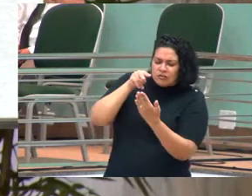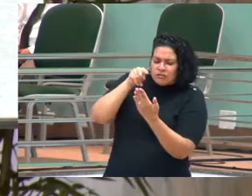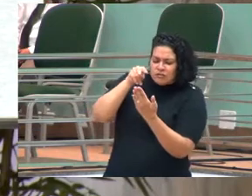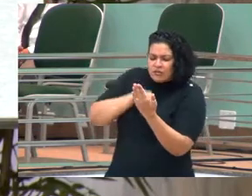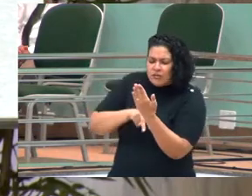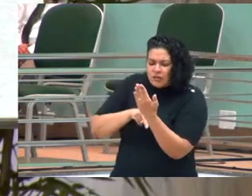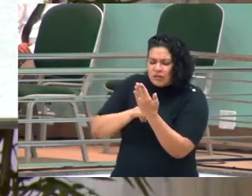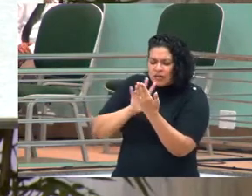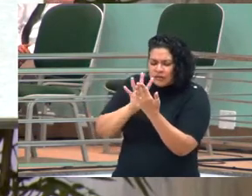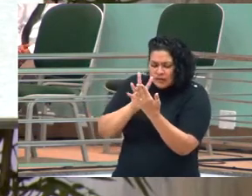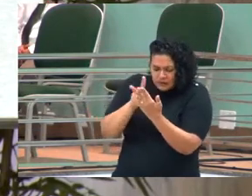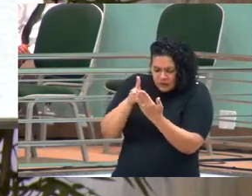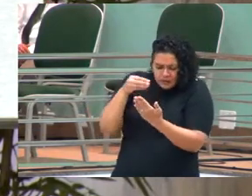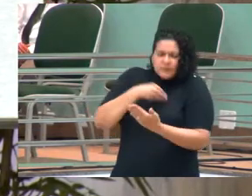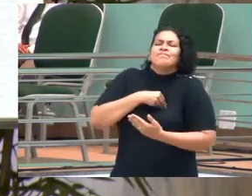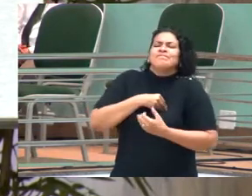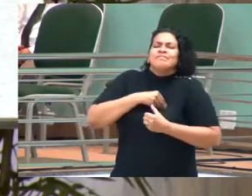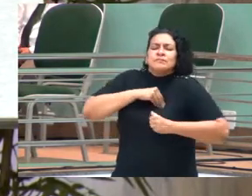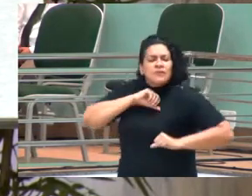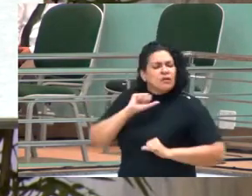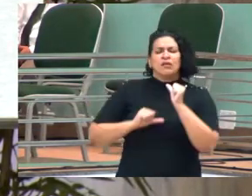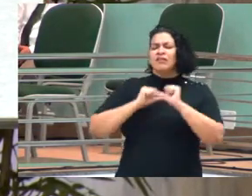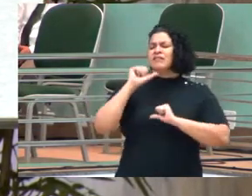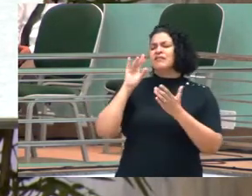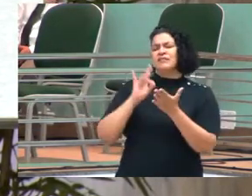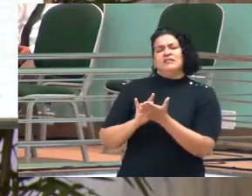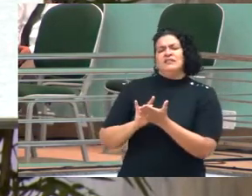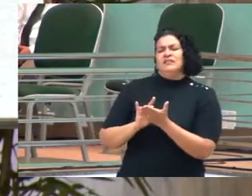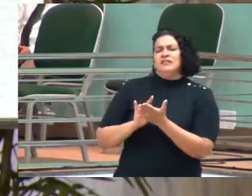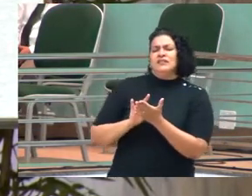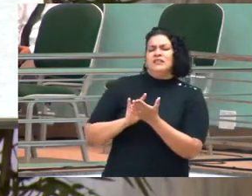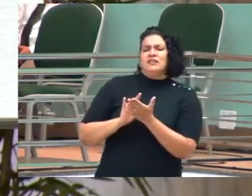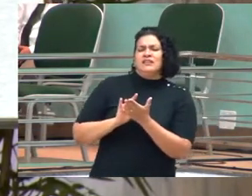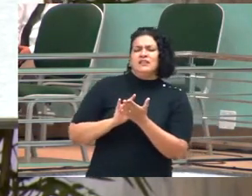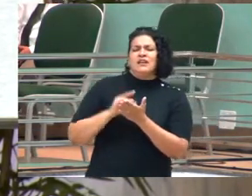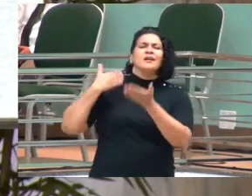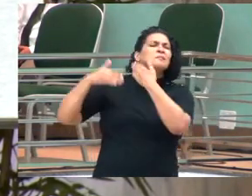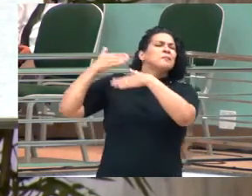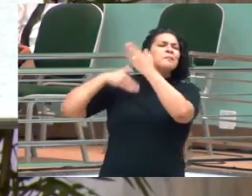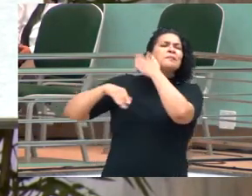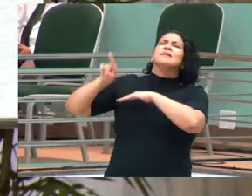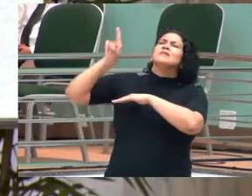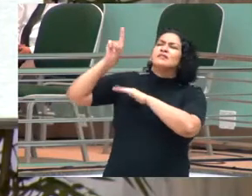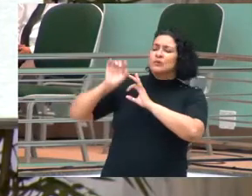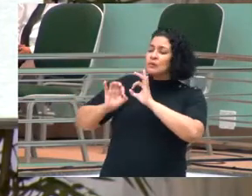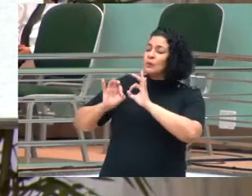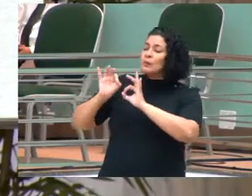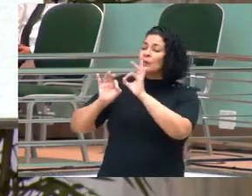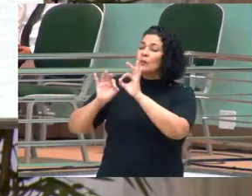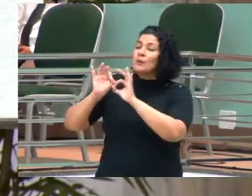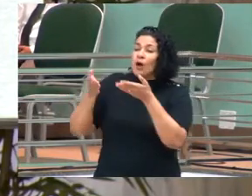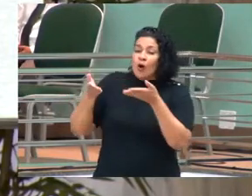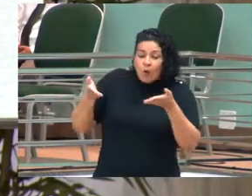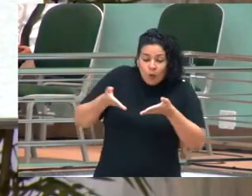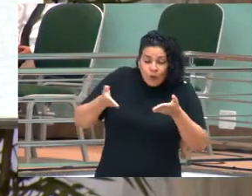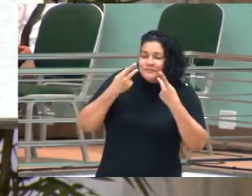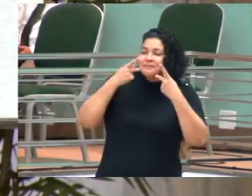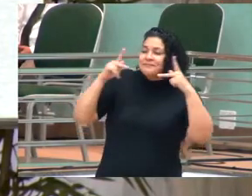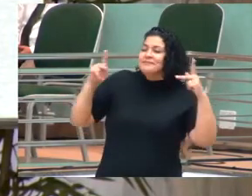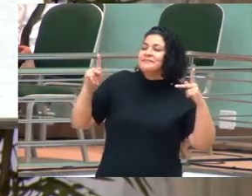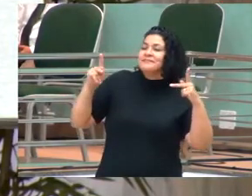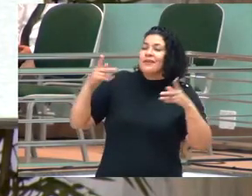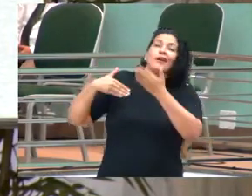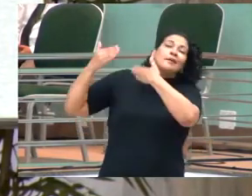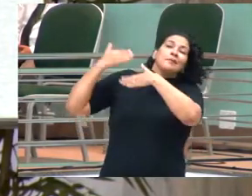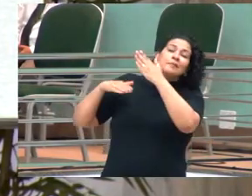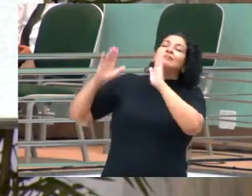nos transforma, ó Deus. Que essa mensagem que o Senhor já preparou na eternidade possa falar conosco.